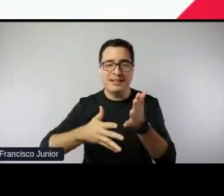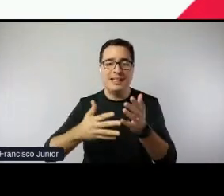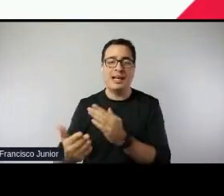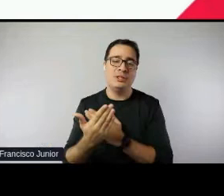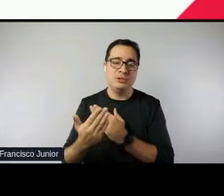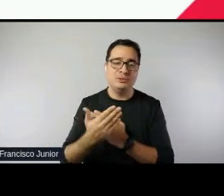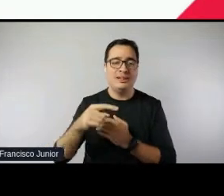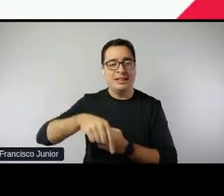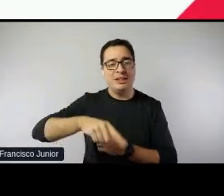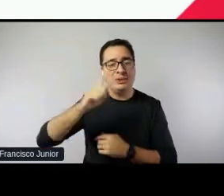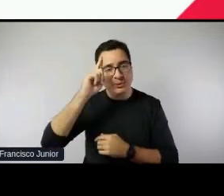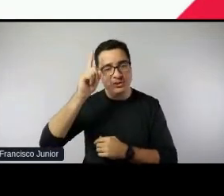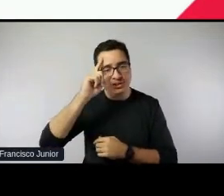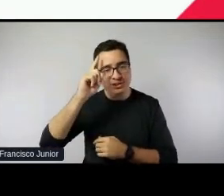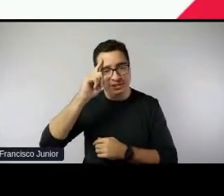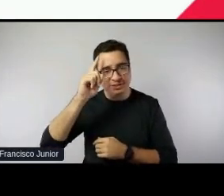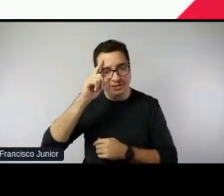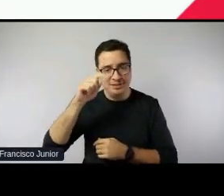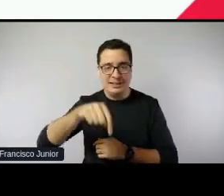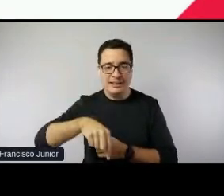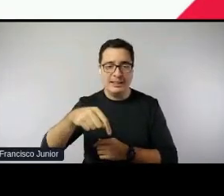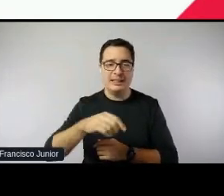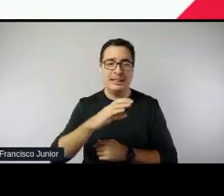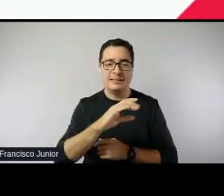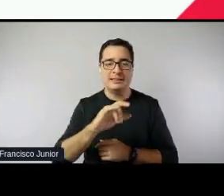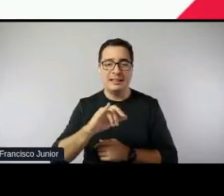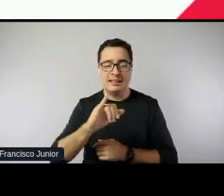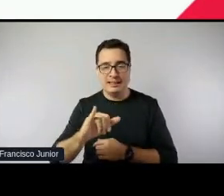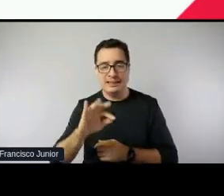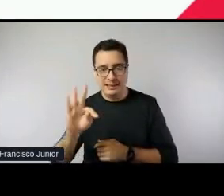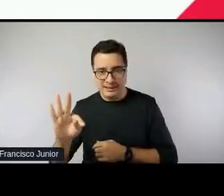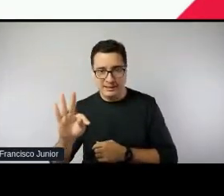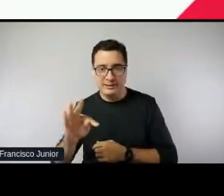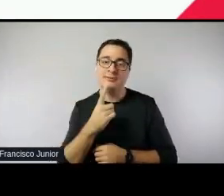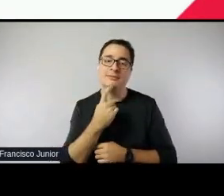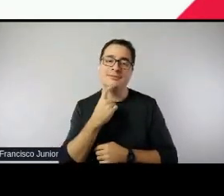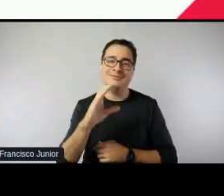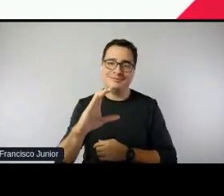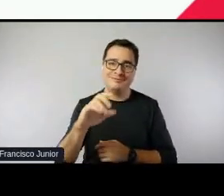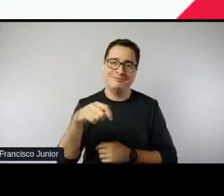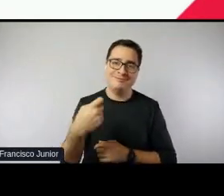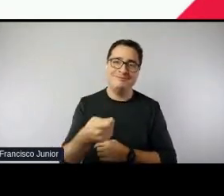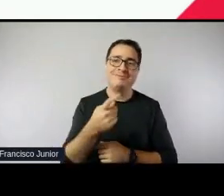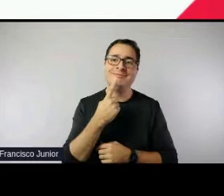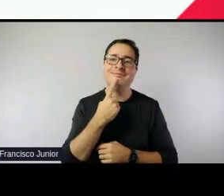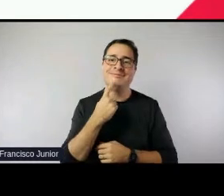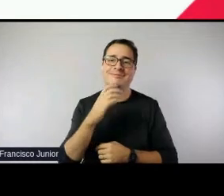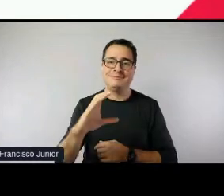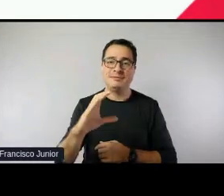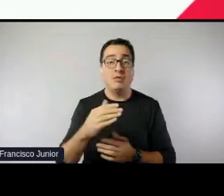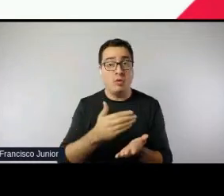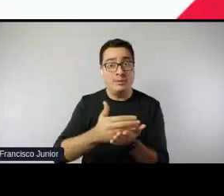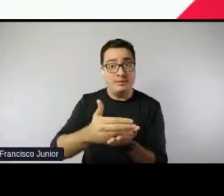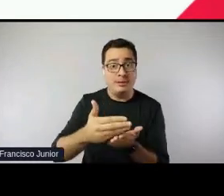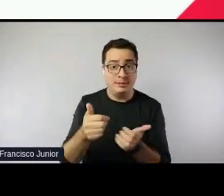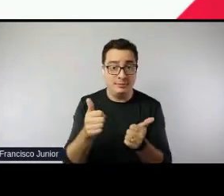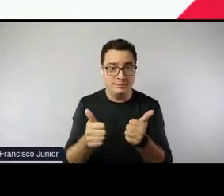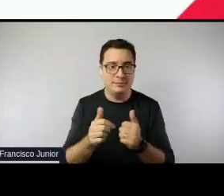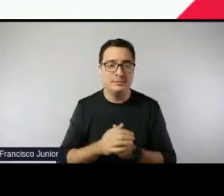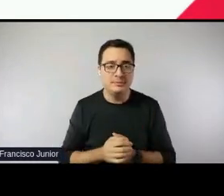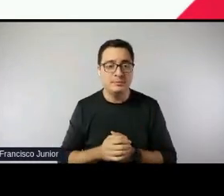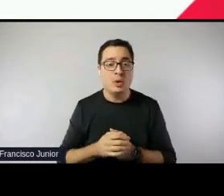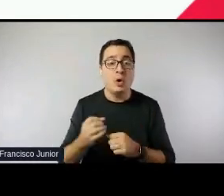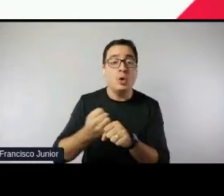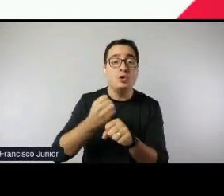dia a dia na CIT. Né? Então, bora lá, vamos começar. Construindo